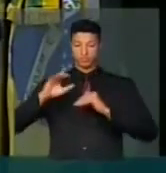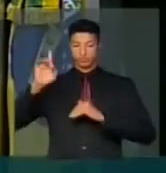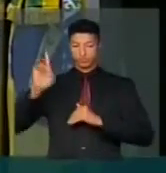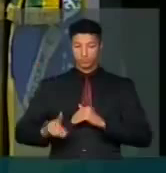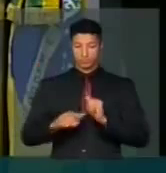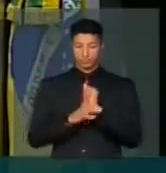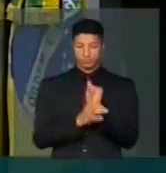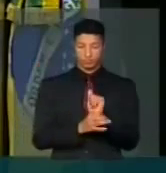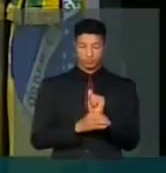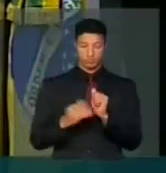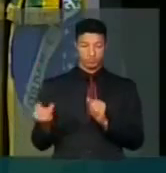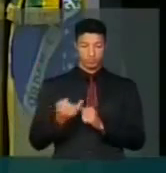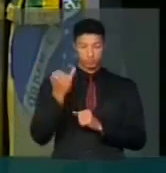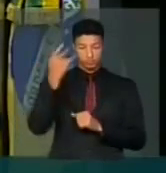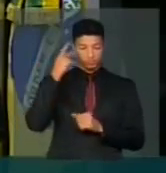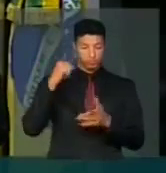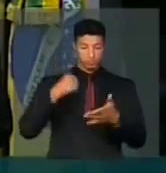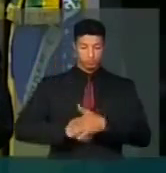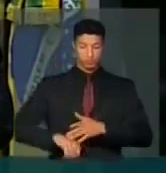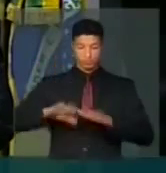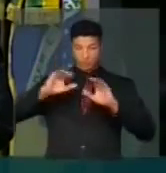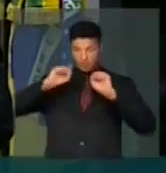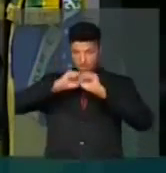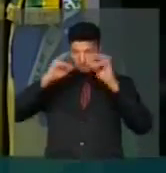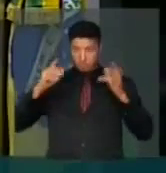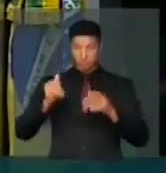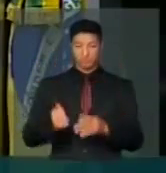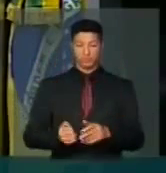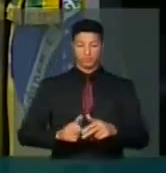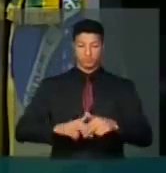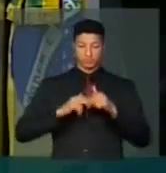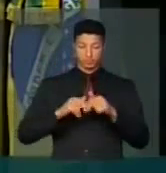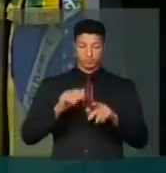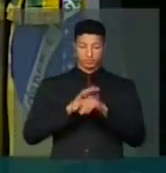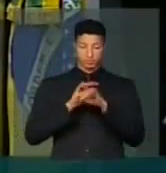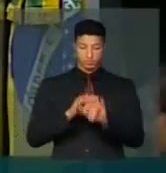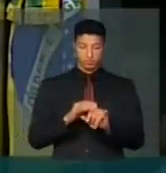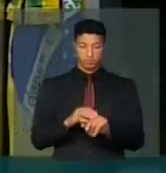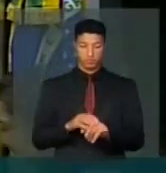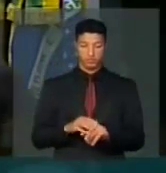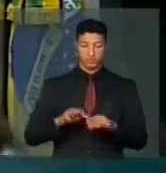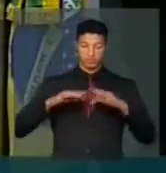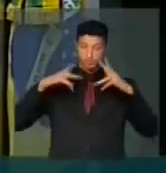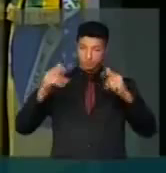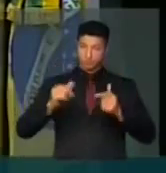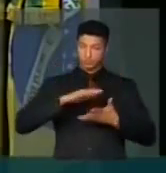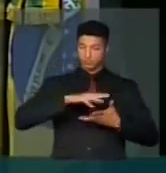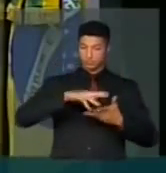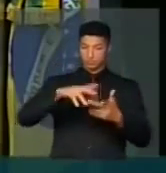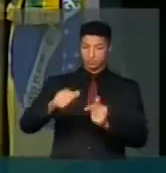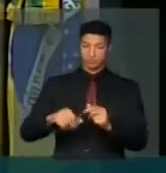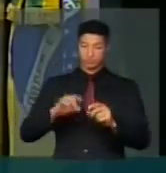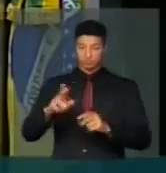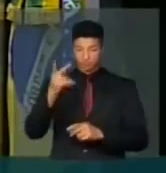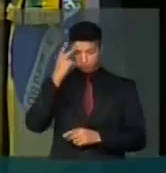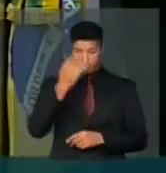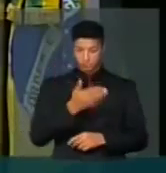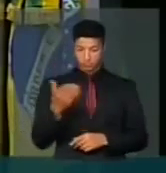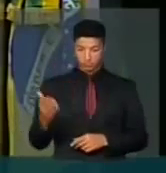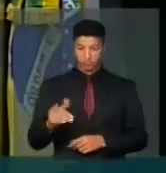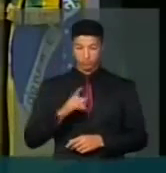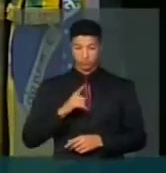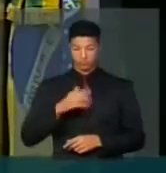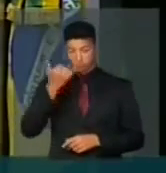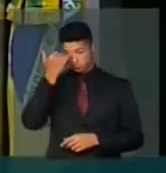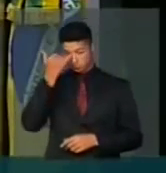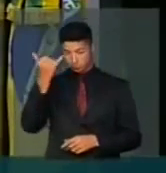e garantias fundamentais e o combate ao terror. Por isso, essa legislação em todo o mundo, e só para os senhores e senhoras